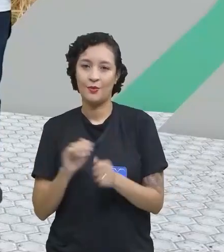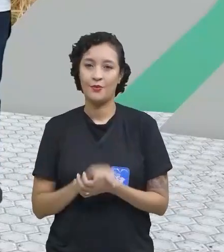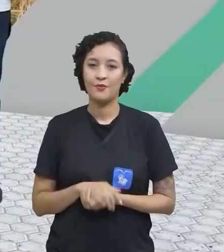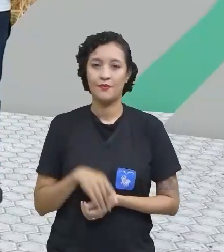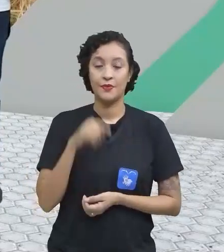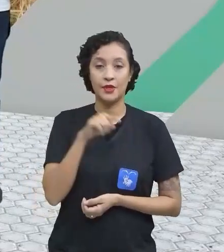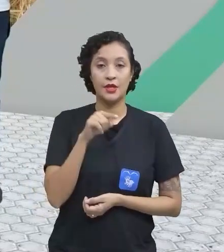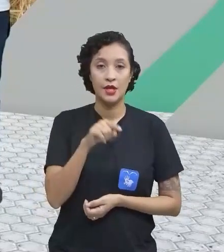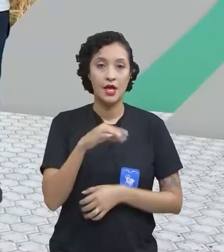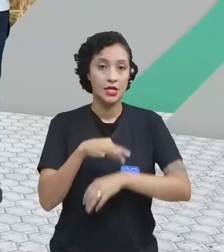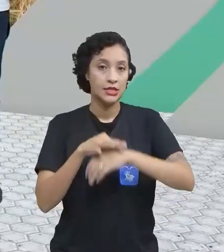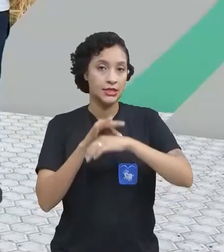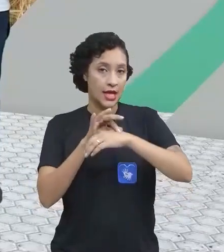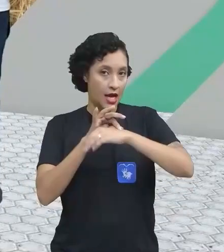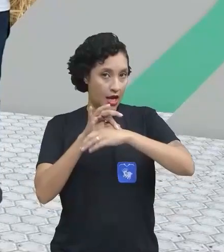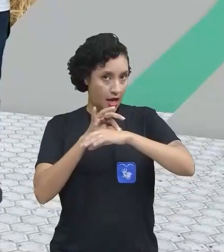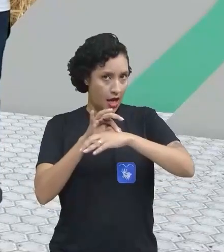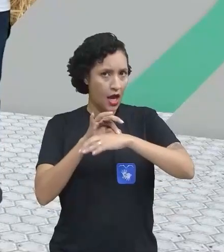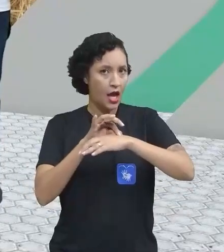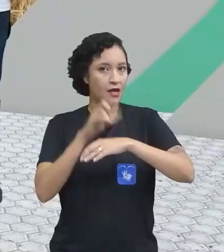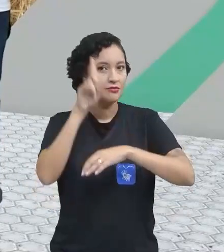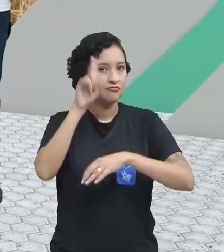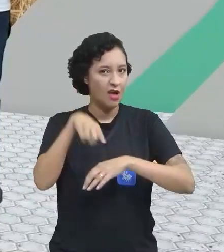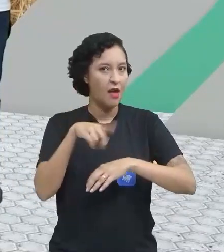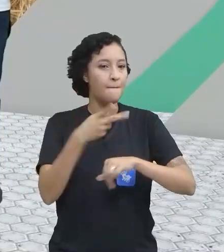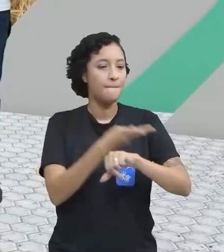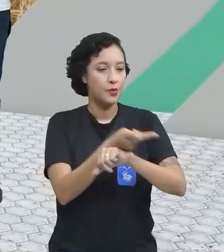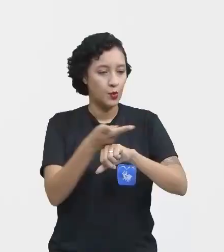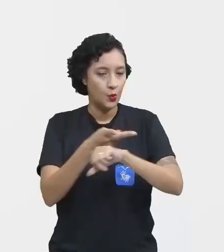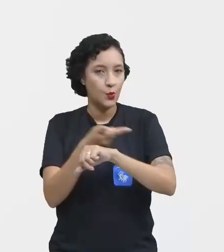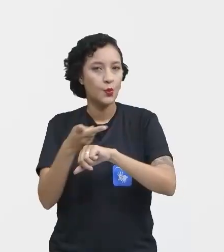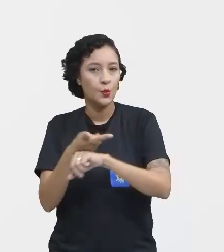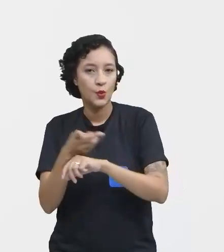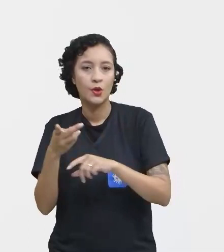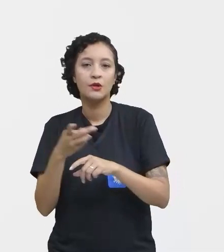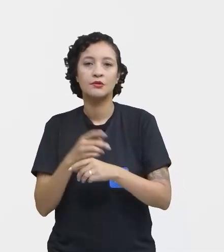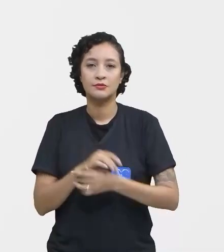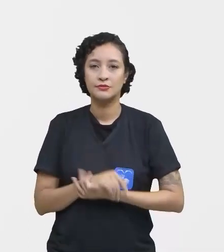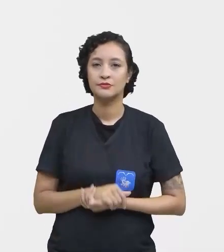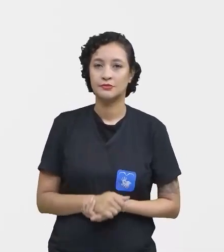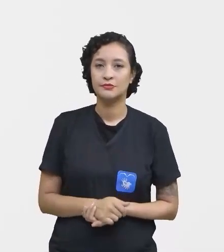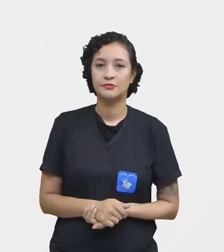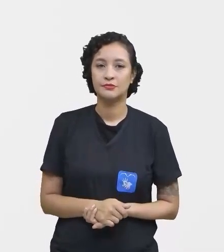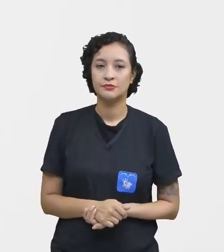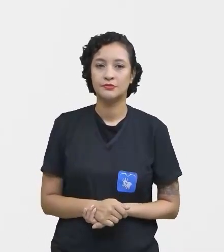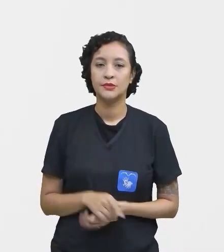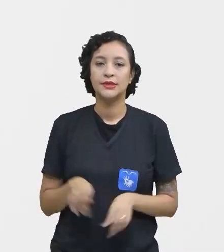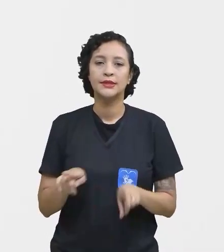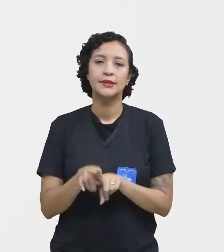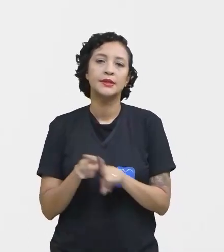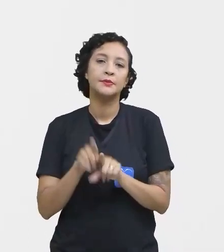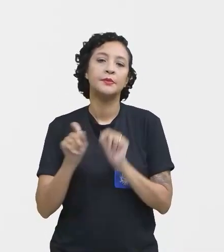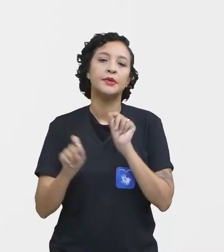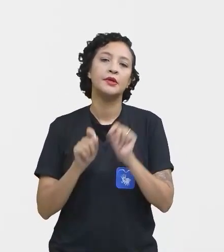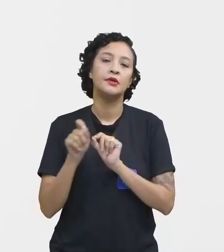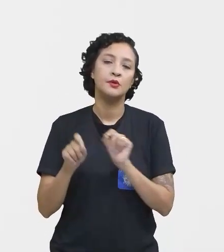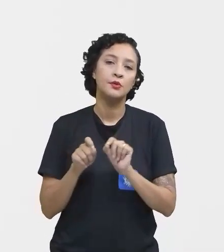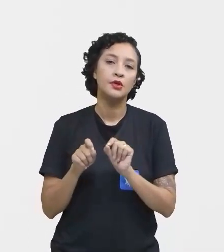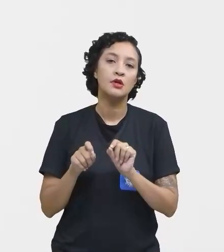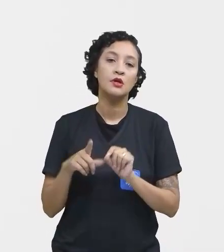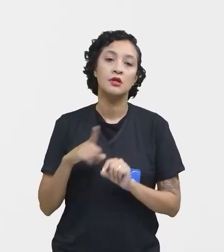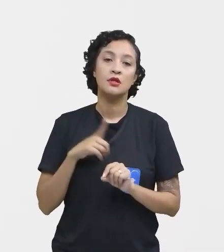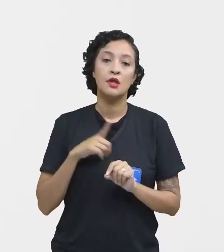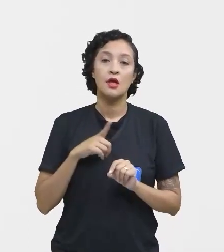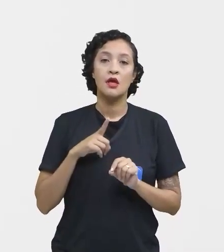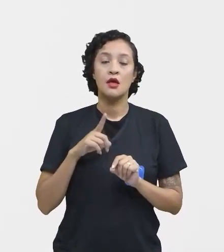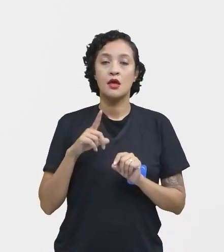ele também é muito caçado, né? Ele é muito procurado. Além disso, como nós falamos, existem